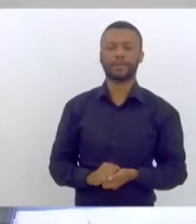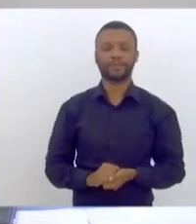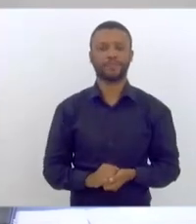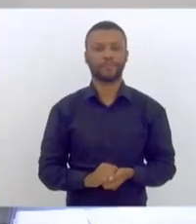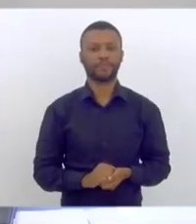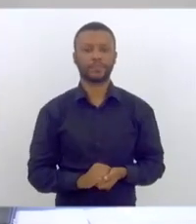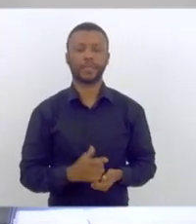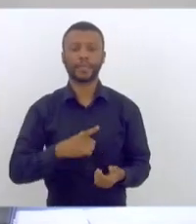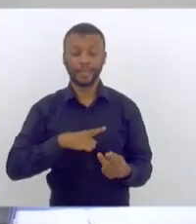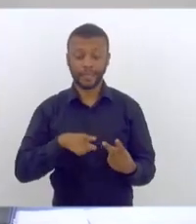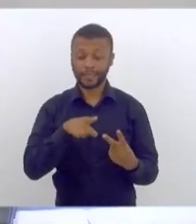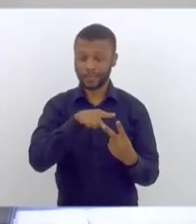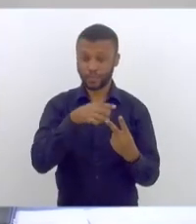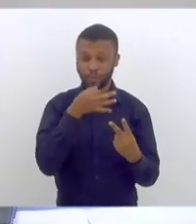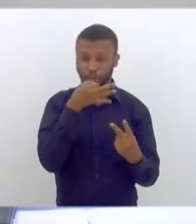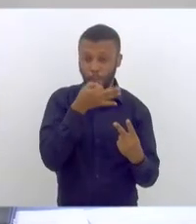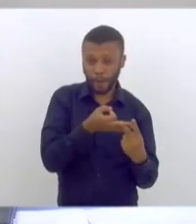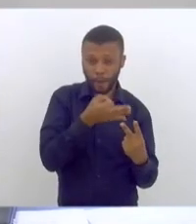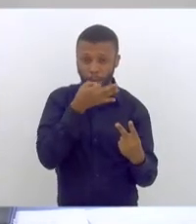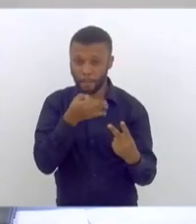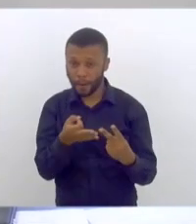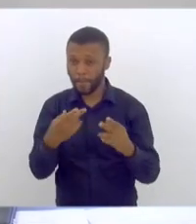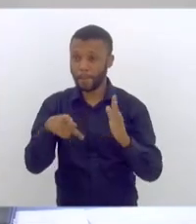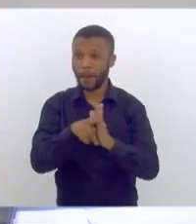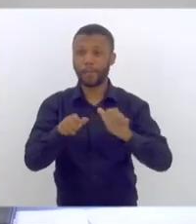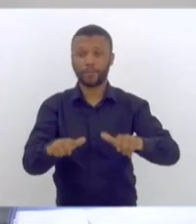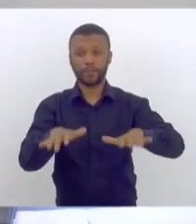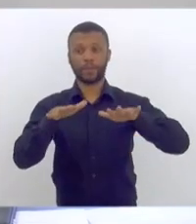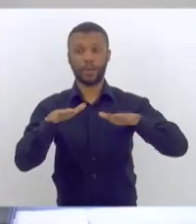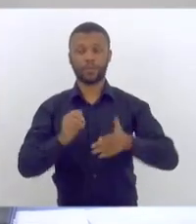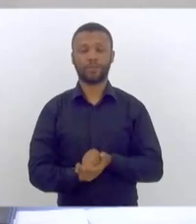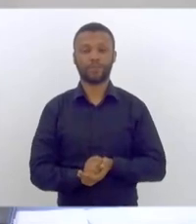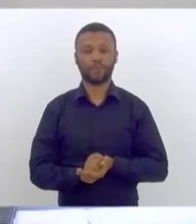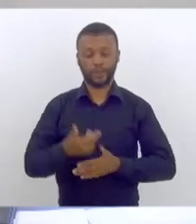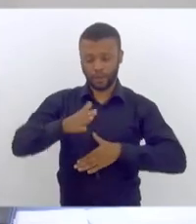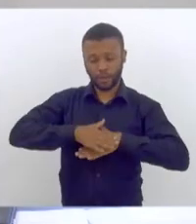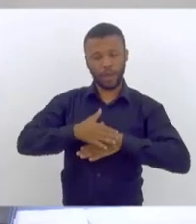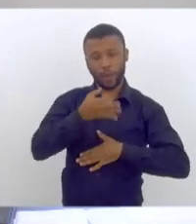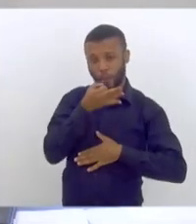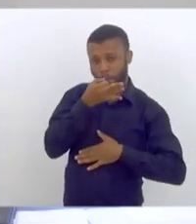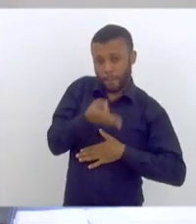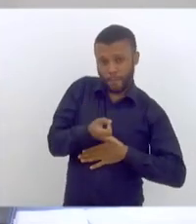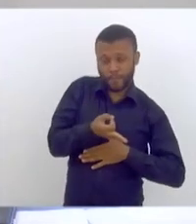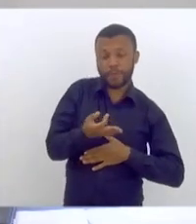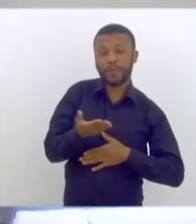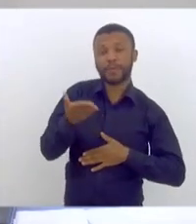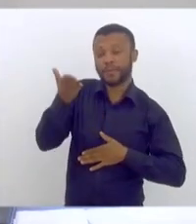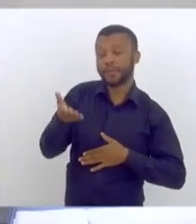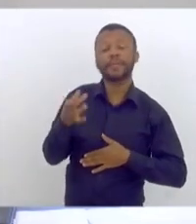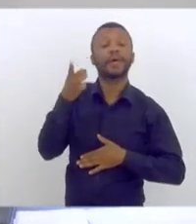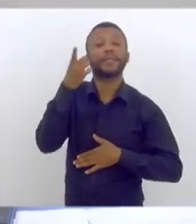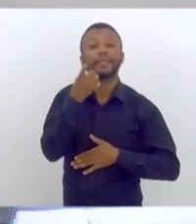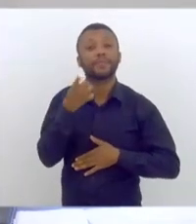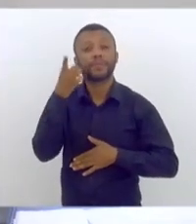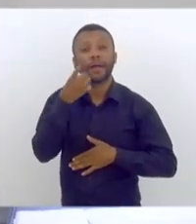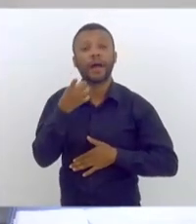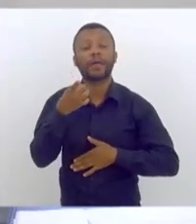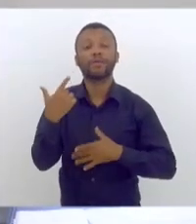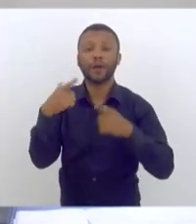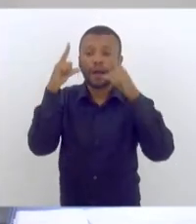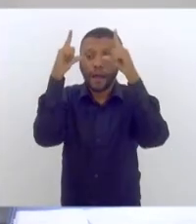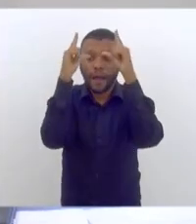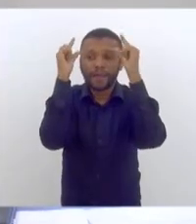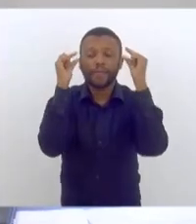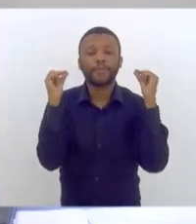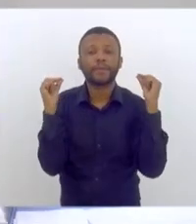comissões também de plenário tem emendas de minha autoria e da deputada enfermeira